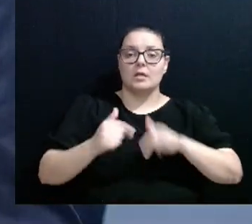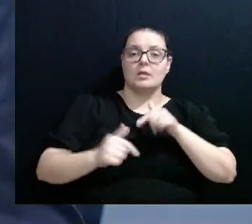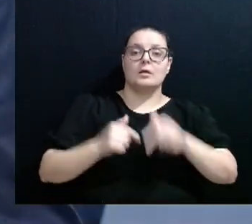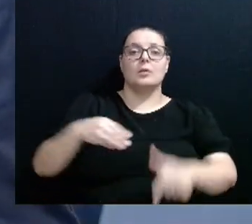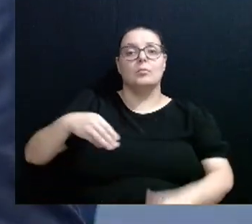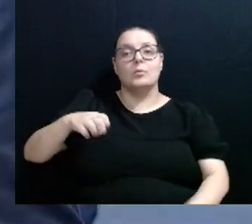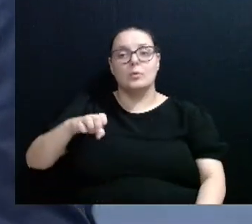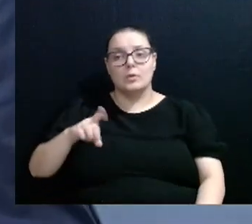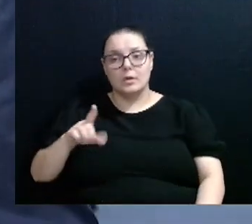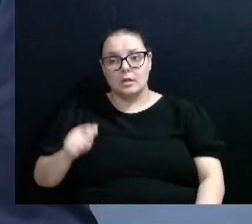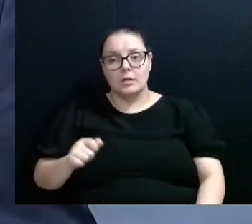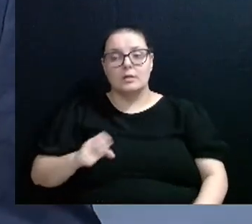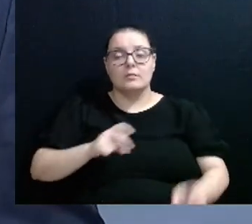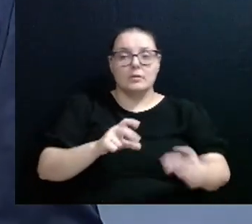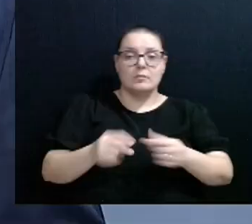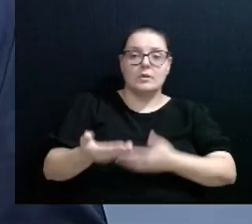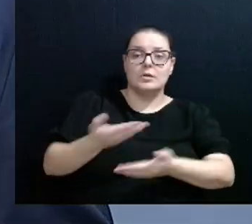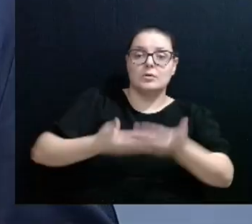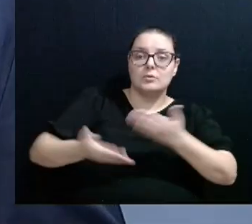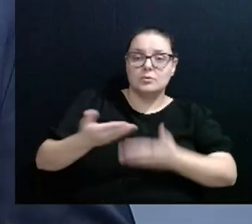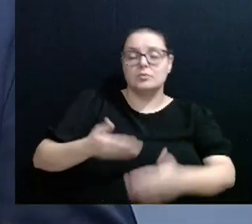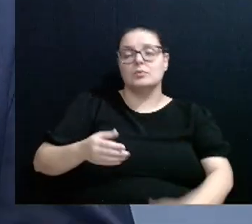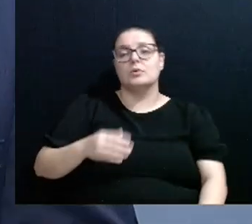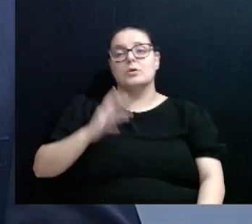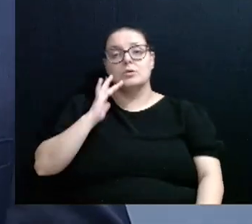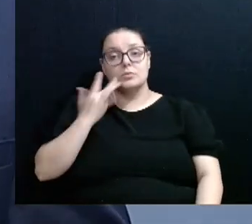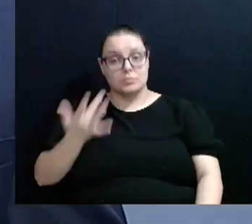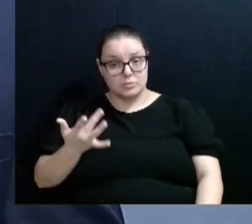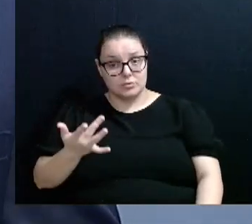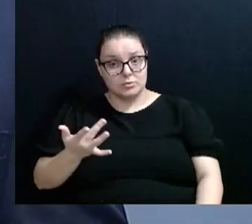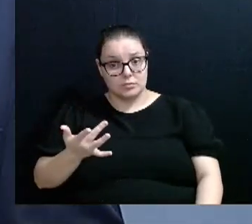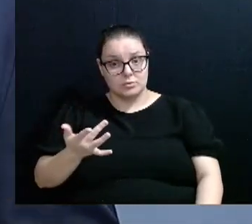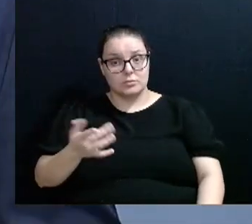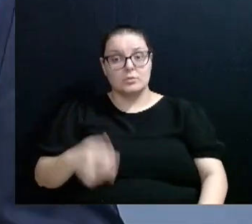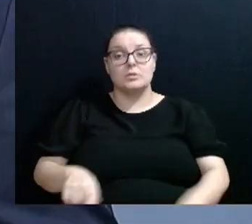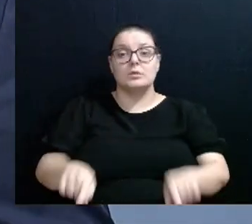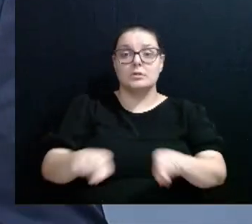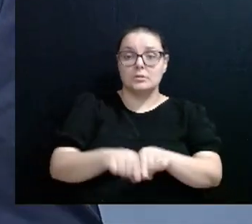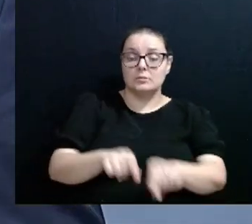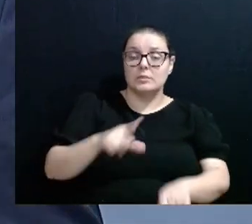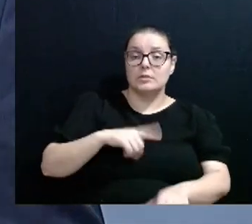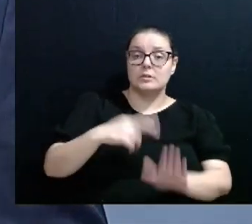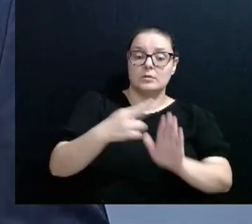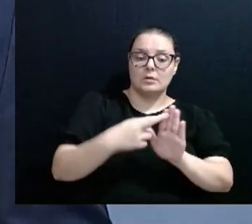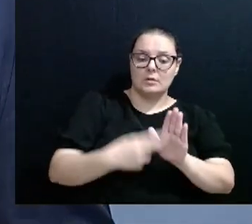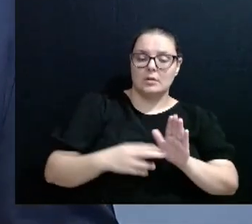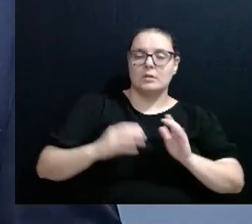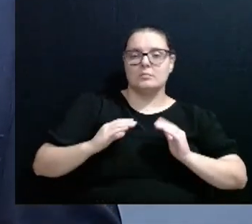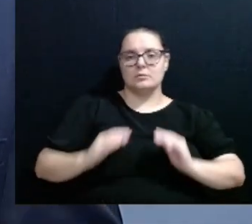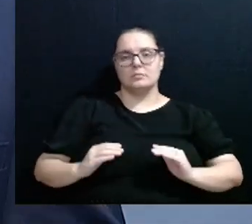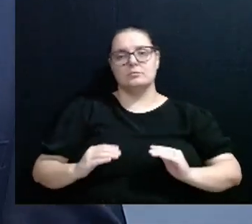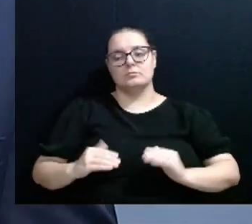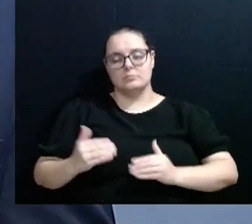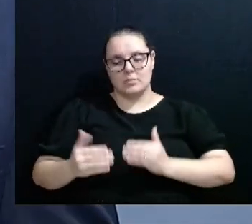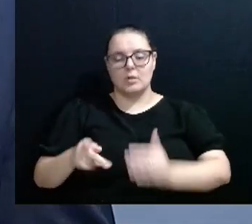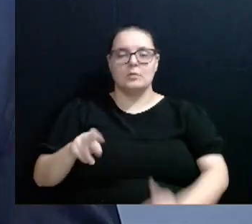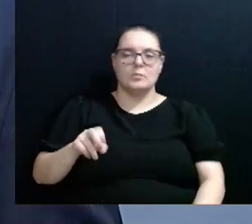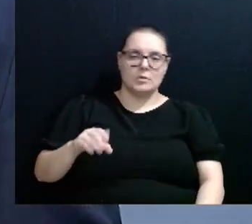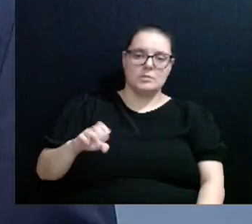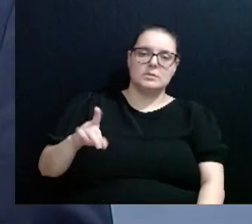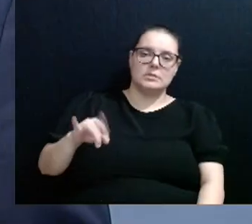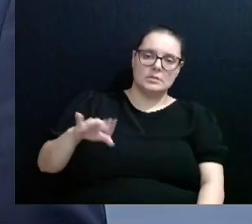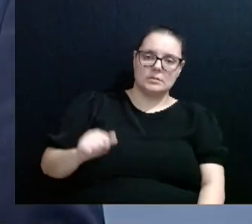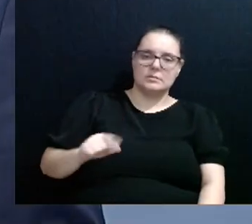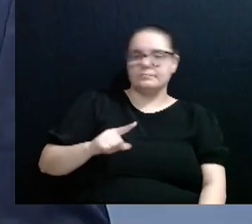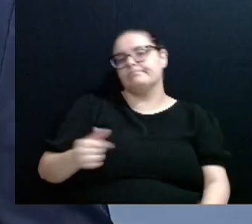venda, troca de ouro e tudo mais, tenham regras de conduta e procedência para não piorar